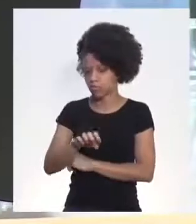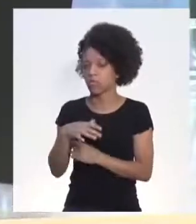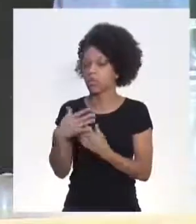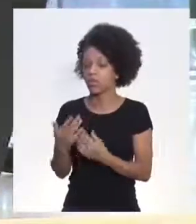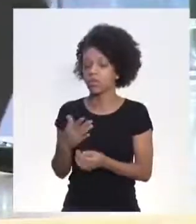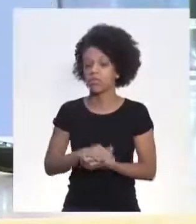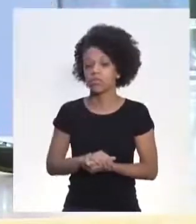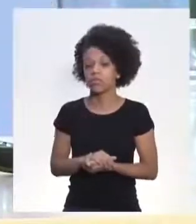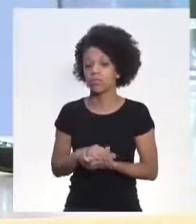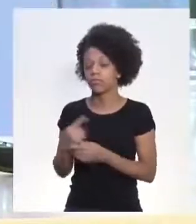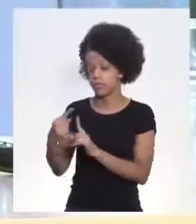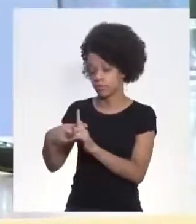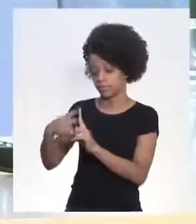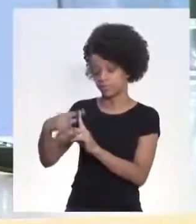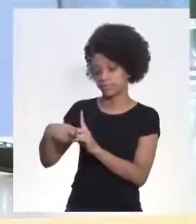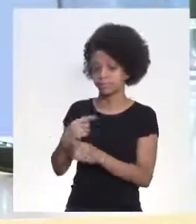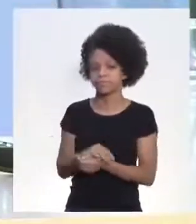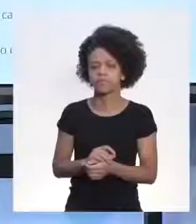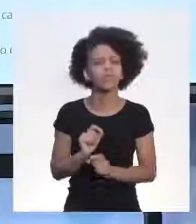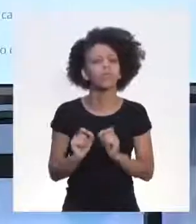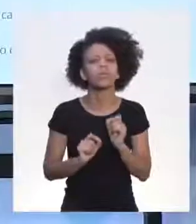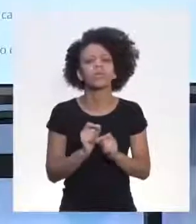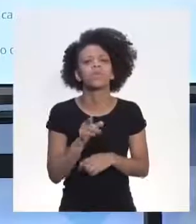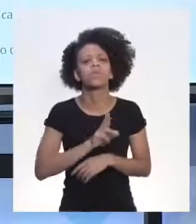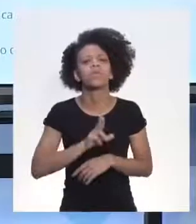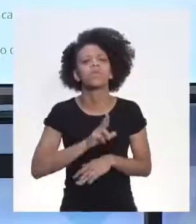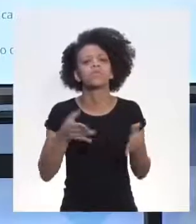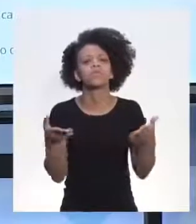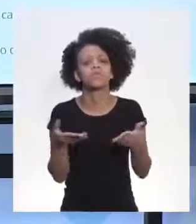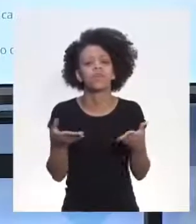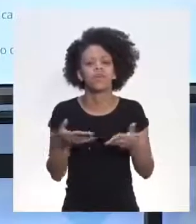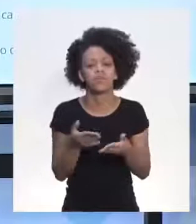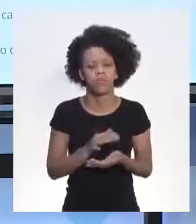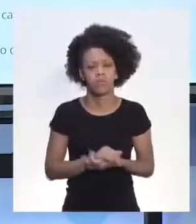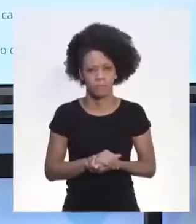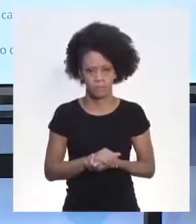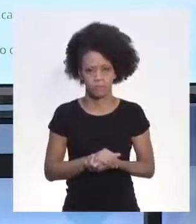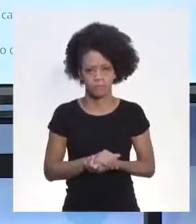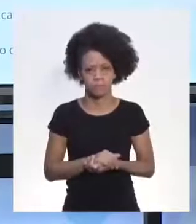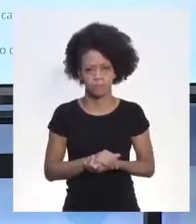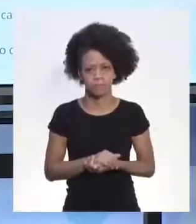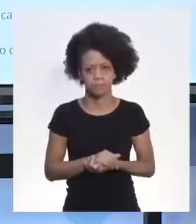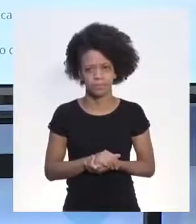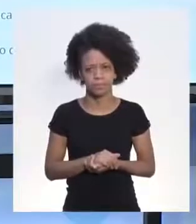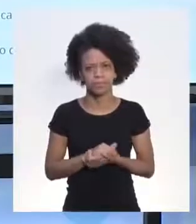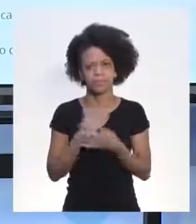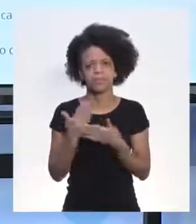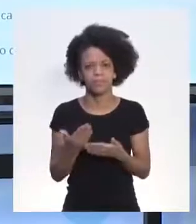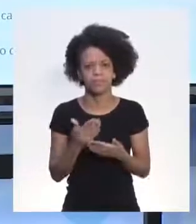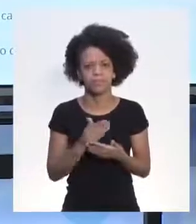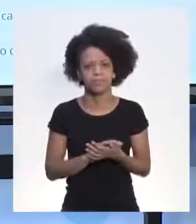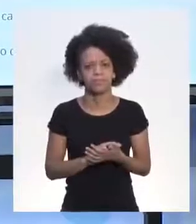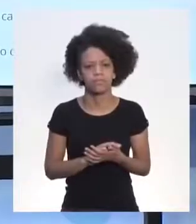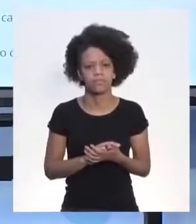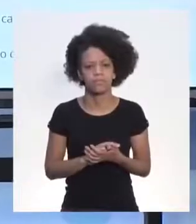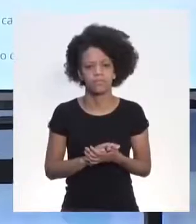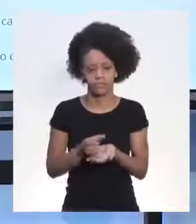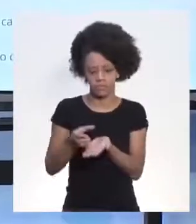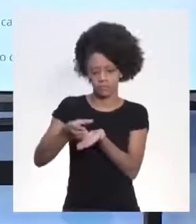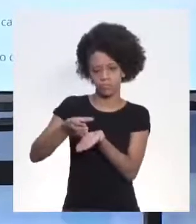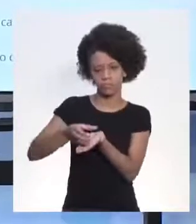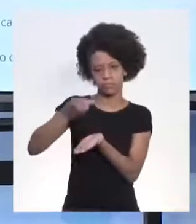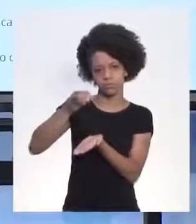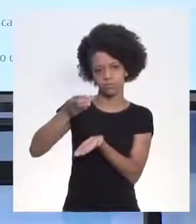essa aqui é a temperatura. Legal. O que eu vou utilizar e o que eu vou fazer aí com vocês? Então, eu vou pegar, ó, eu peguei um